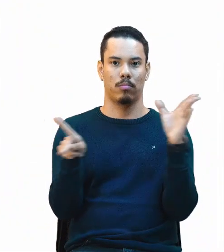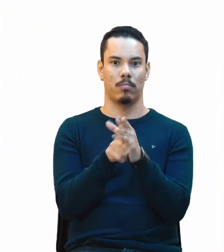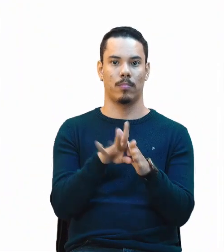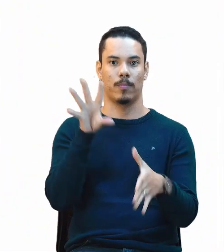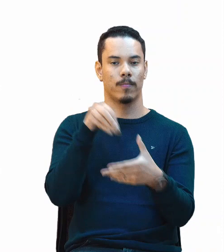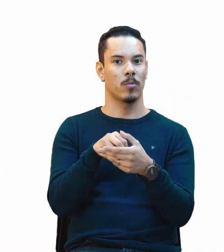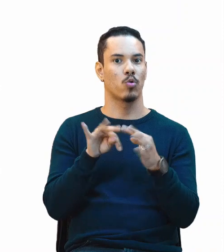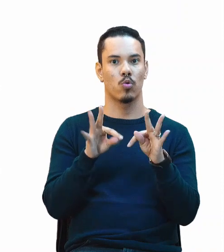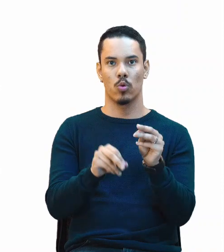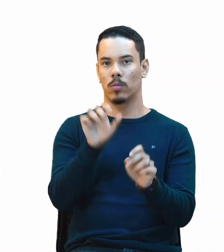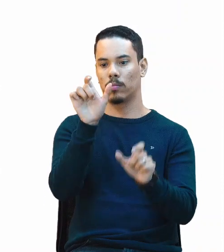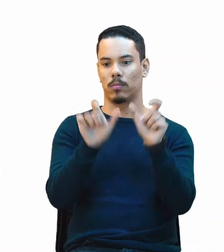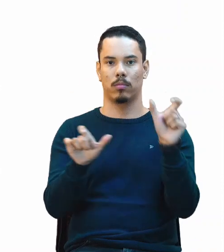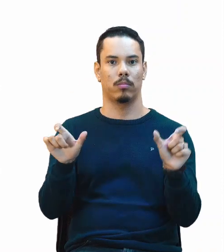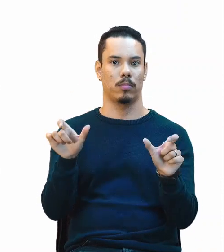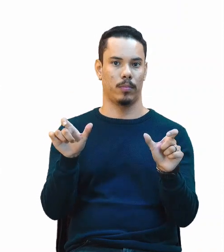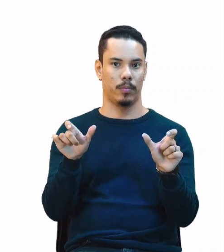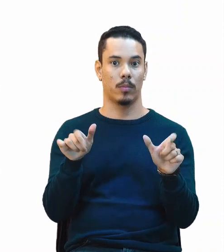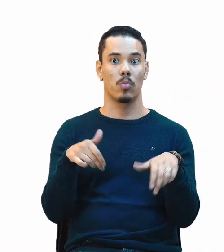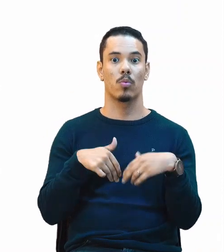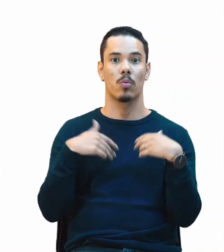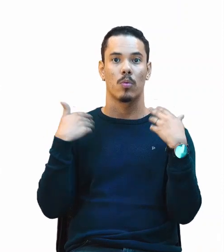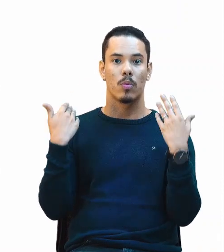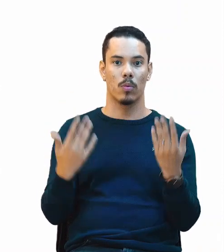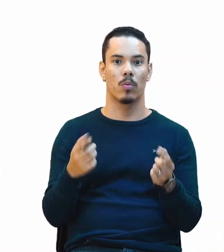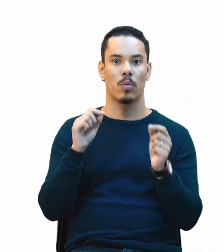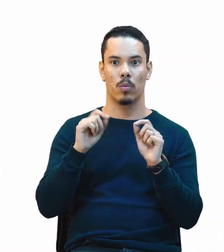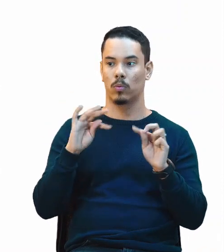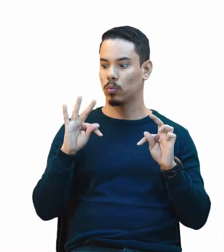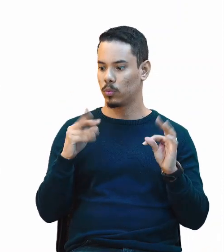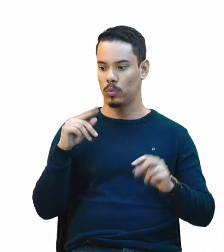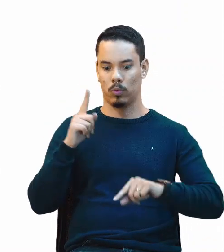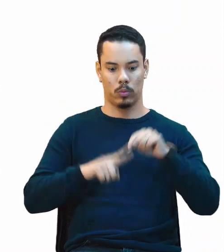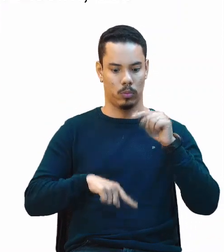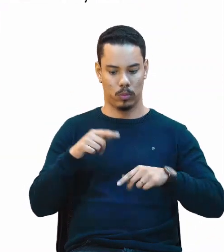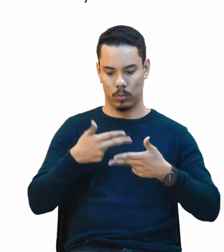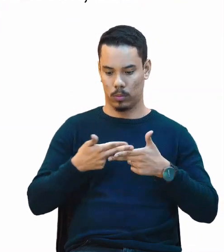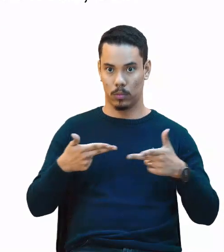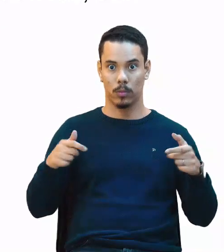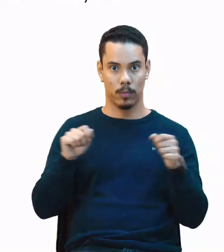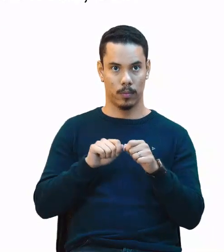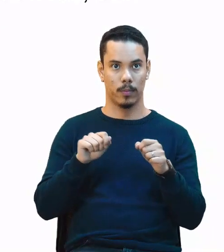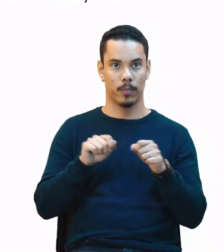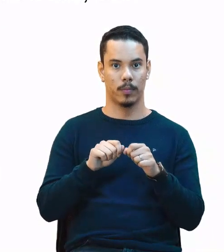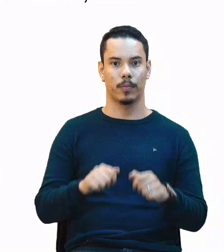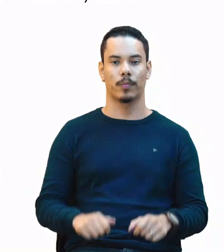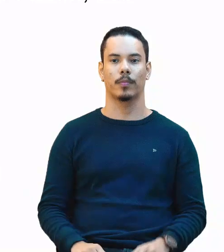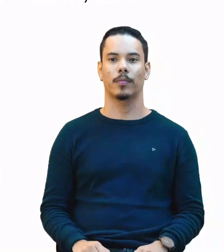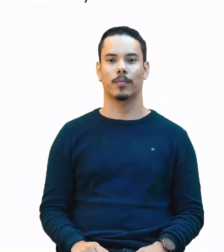da qual todas as coisas são feitas. Bem interessante, né?